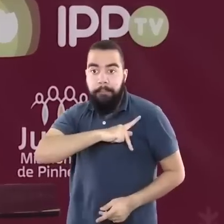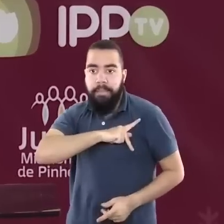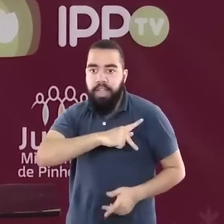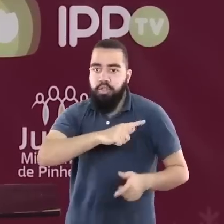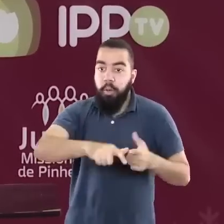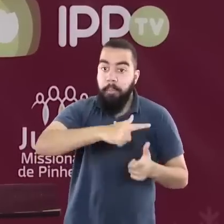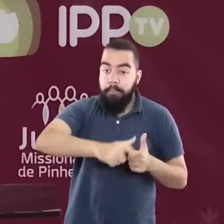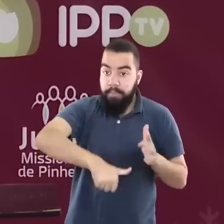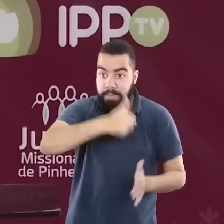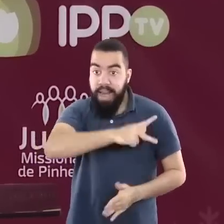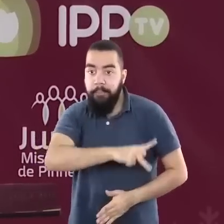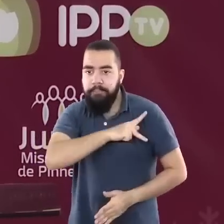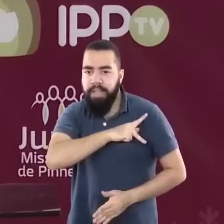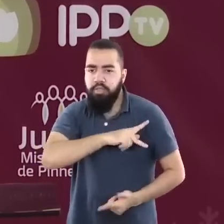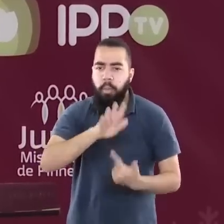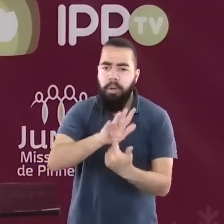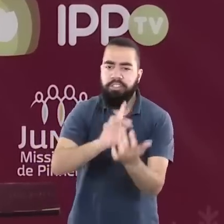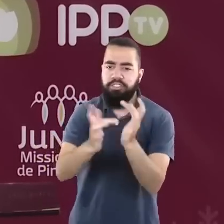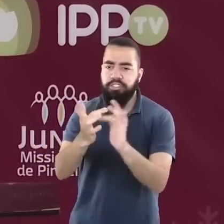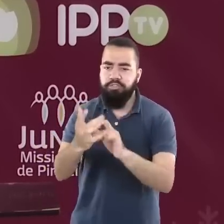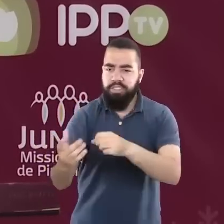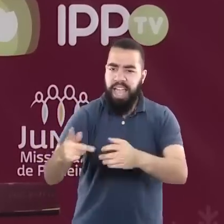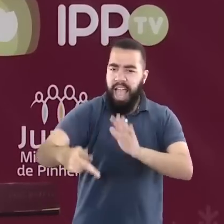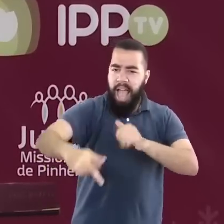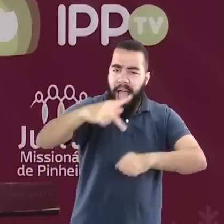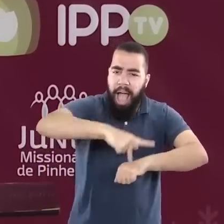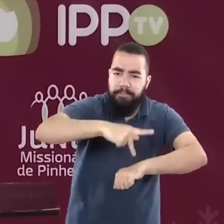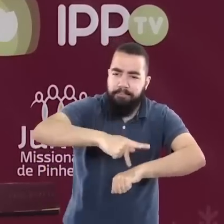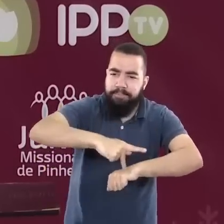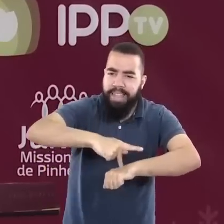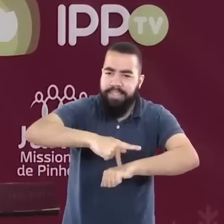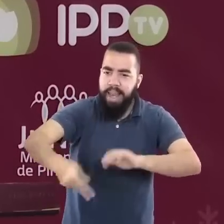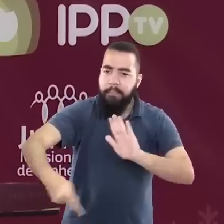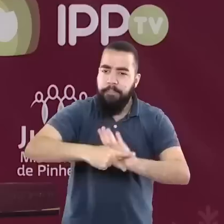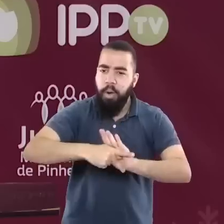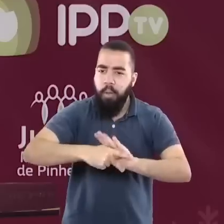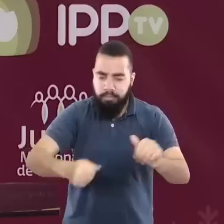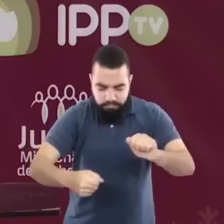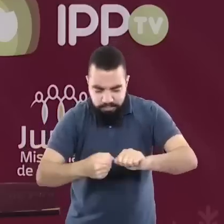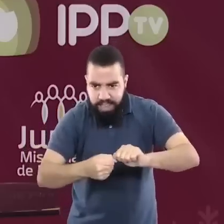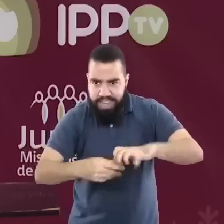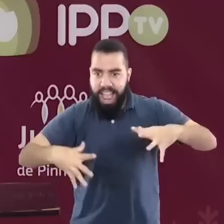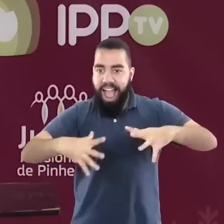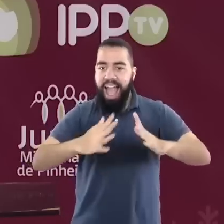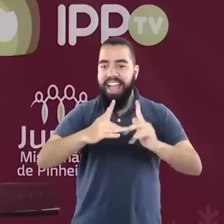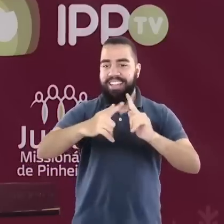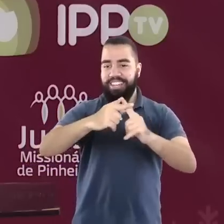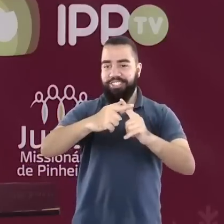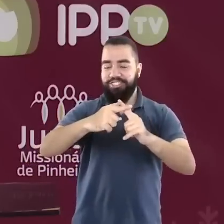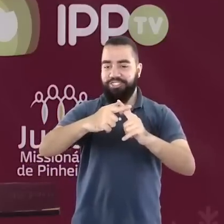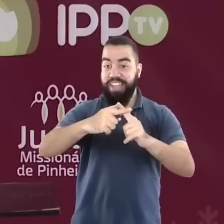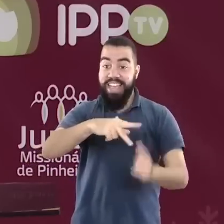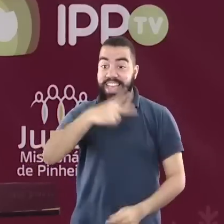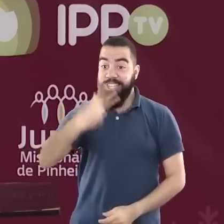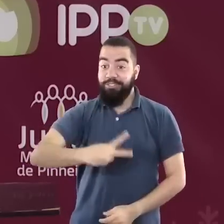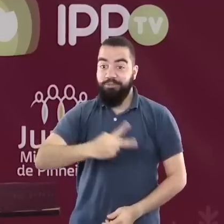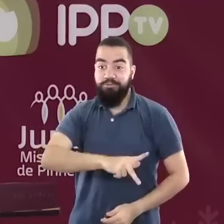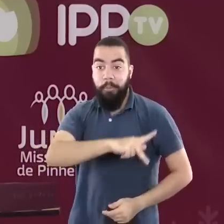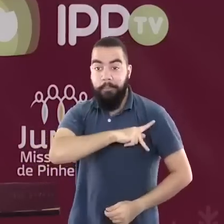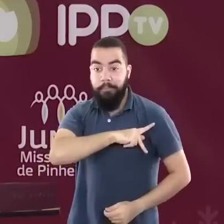fundamental da igreja como aquele que a pedra que vive mas segundo de Pedro nos apresenta